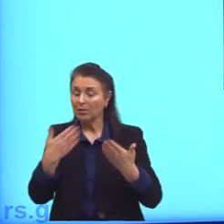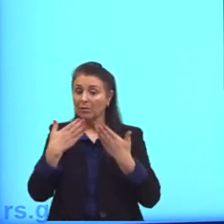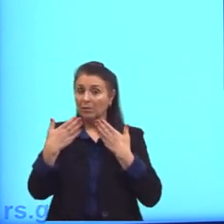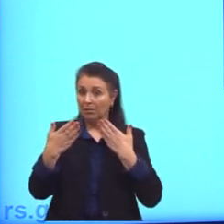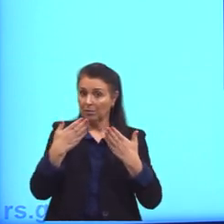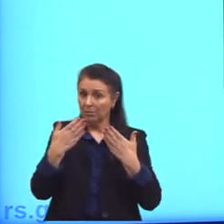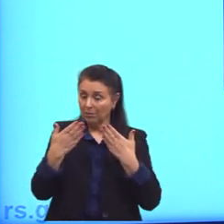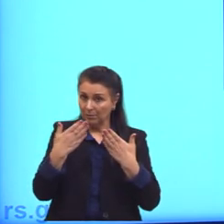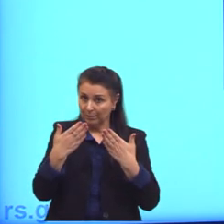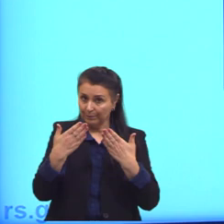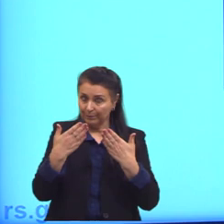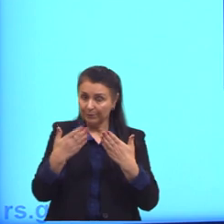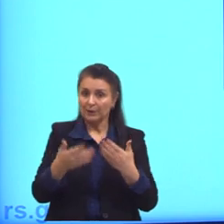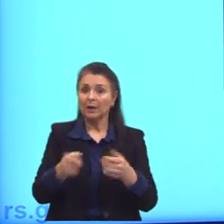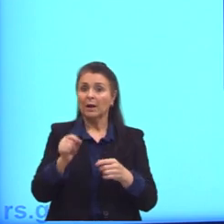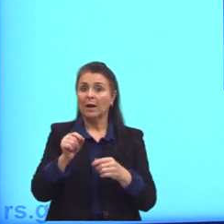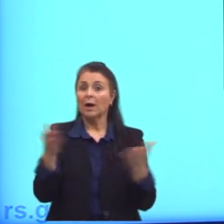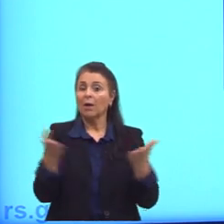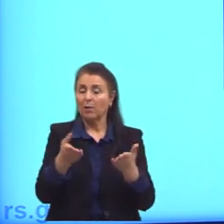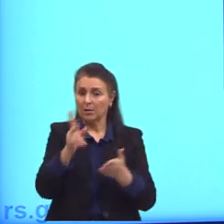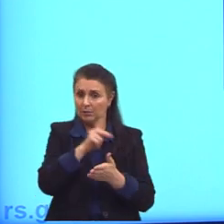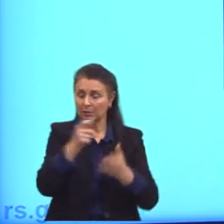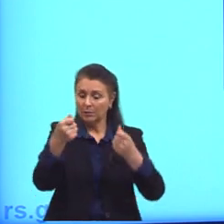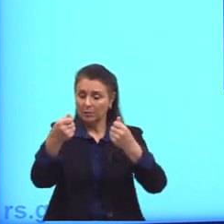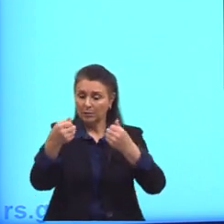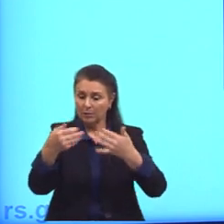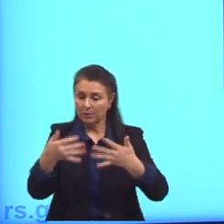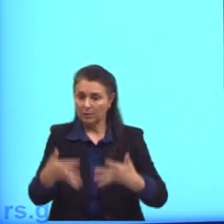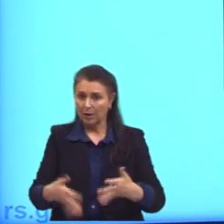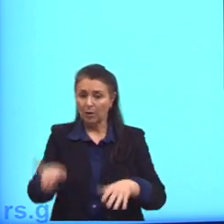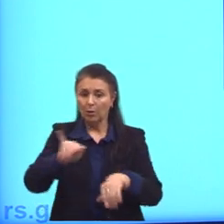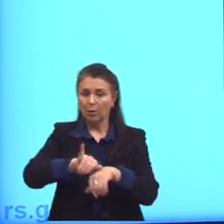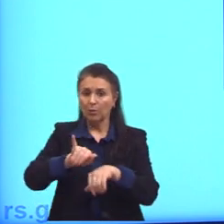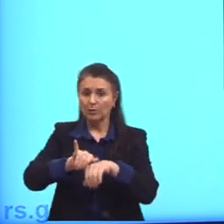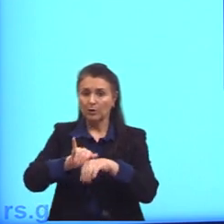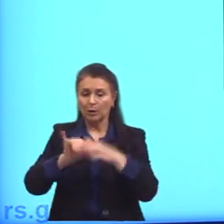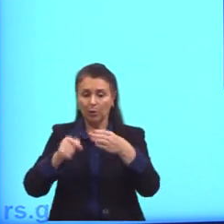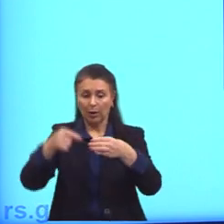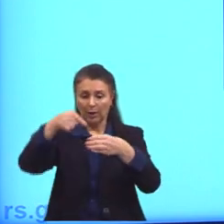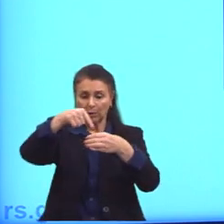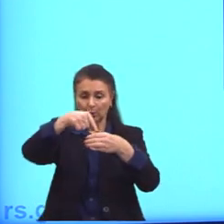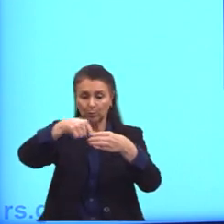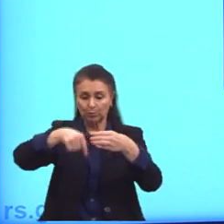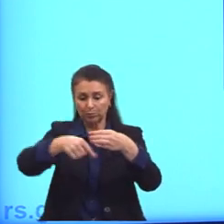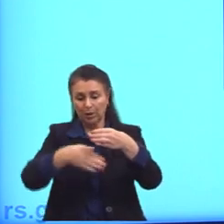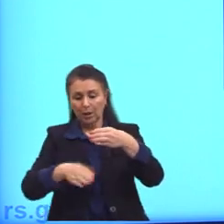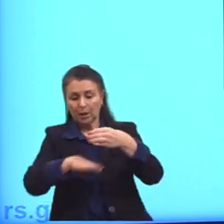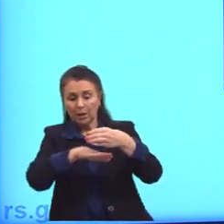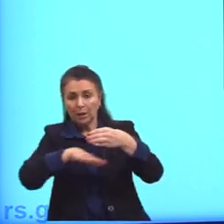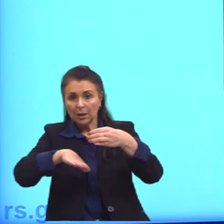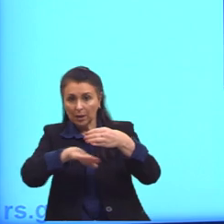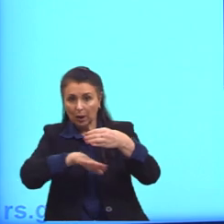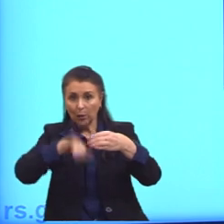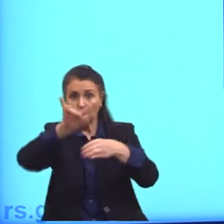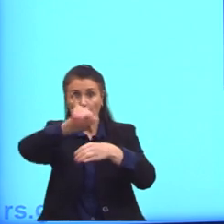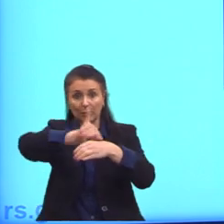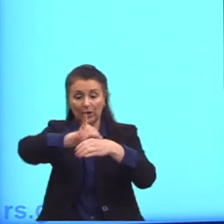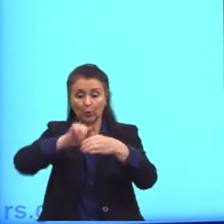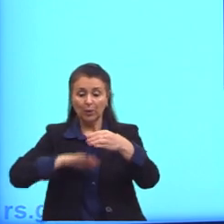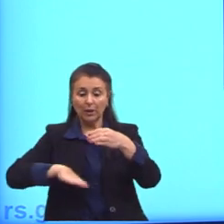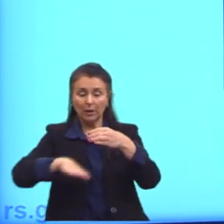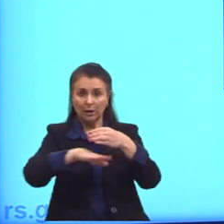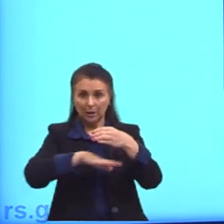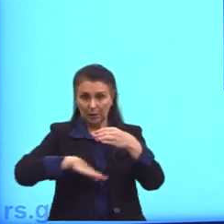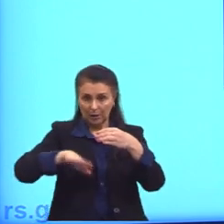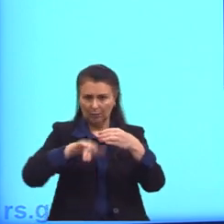analisando nesse caso aqui onde a gente tem um objeto totalmente submersa né Emerso embaixo da da água